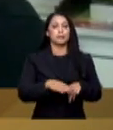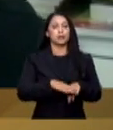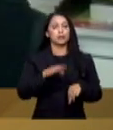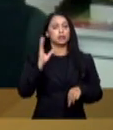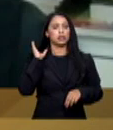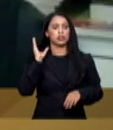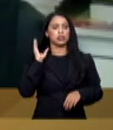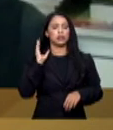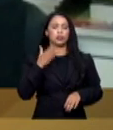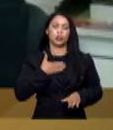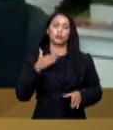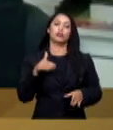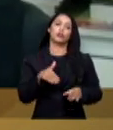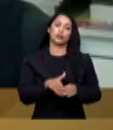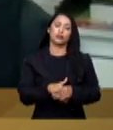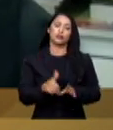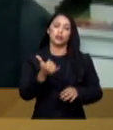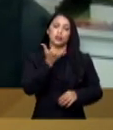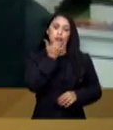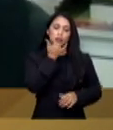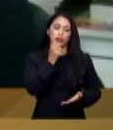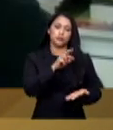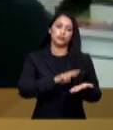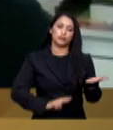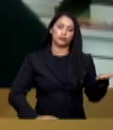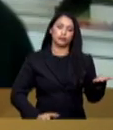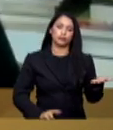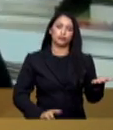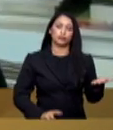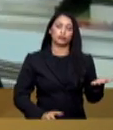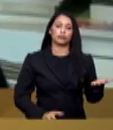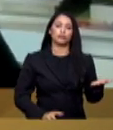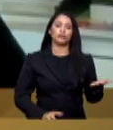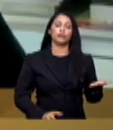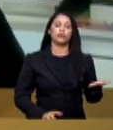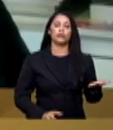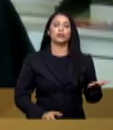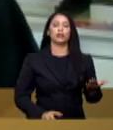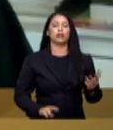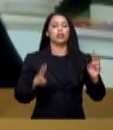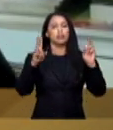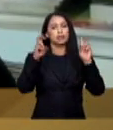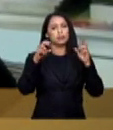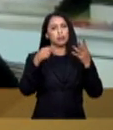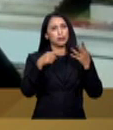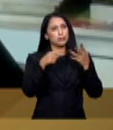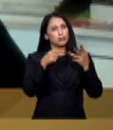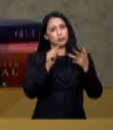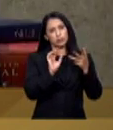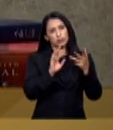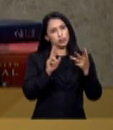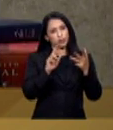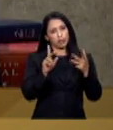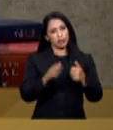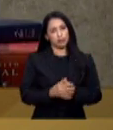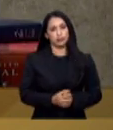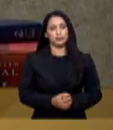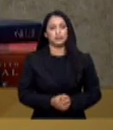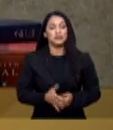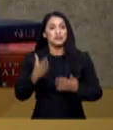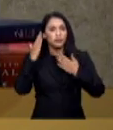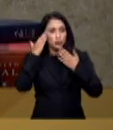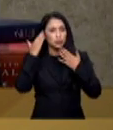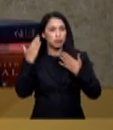Esse é o meu voto, senhor presidente. Coadena ao relator nessa questão de mérito, nesses poucos pontos. Muito obrigado, ministro